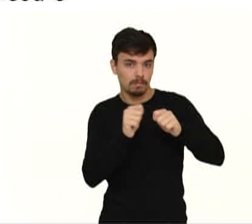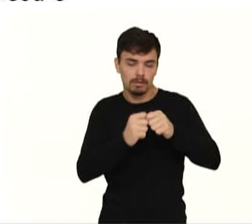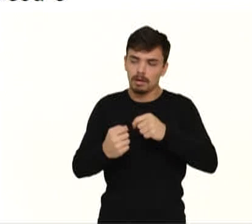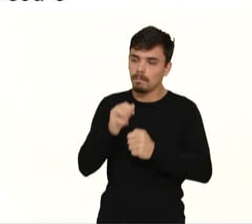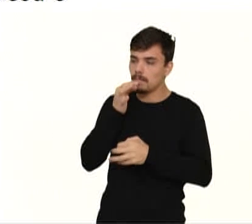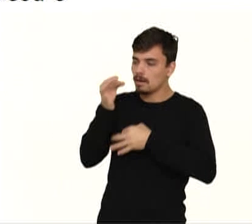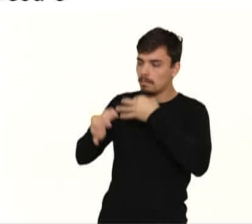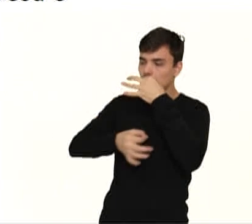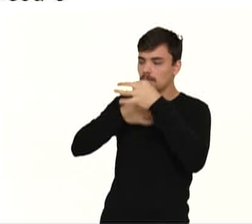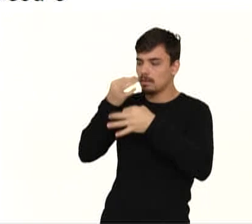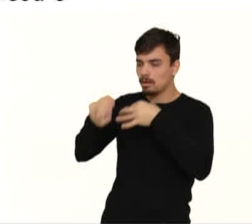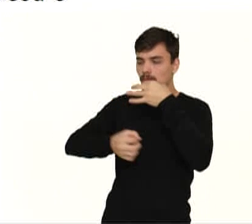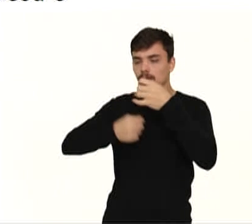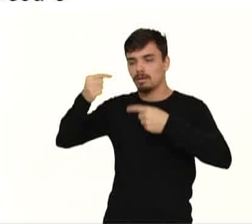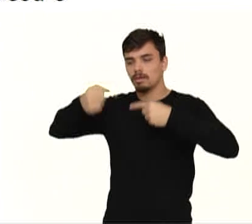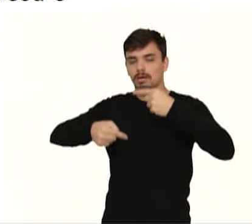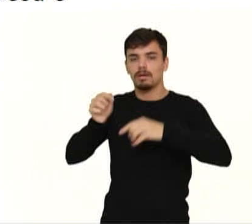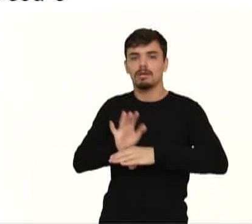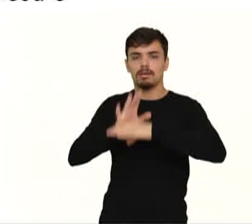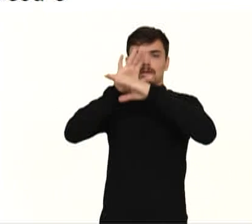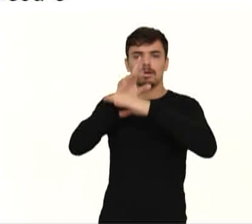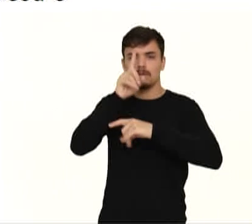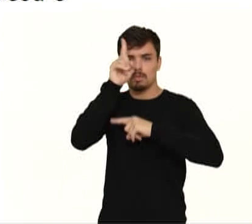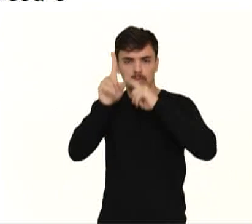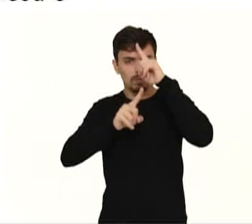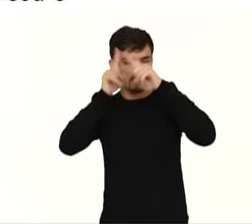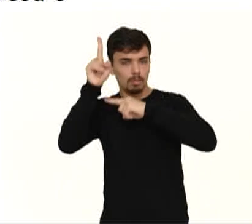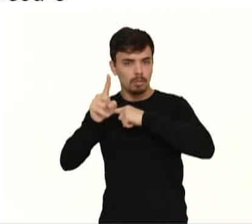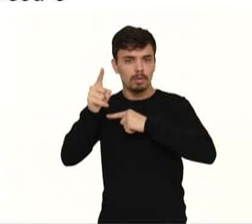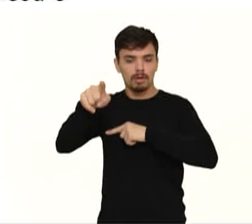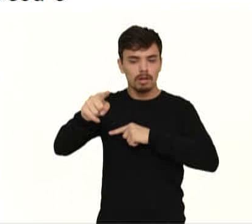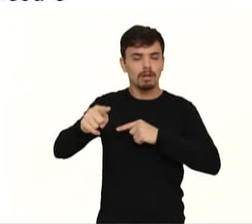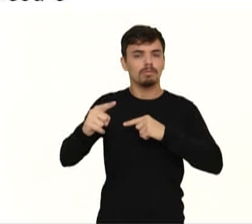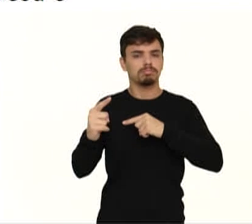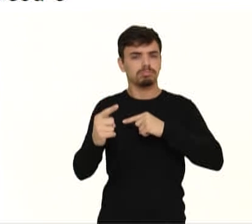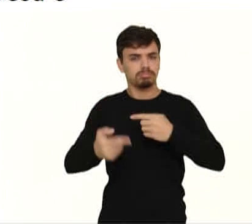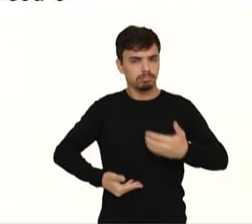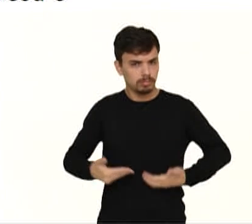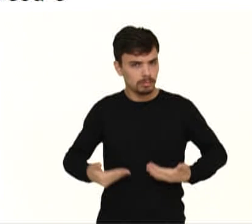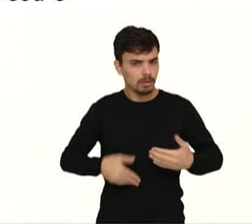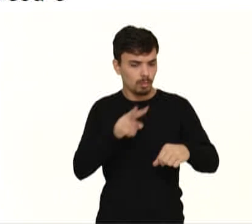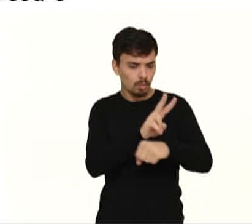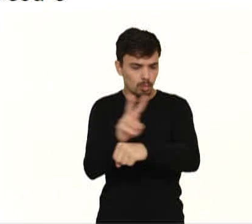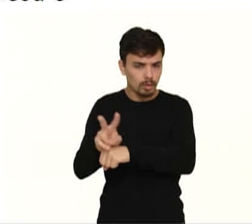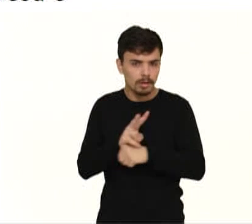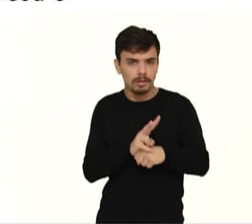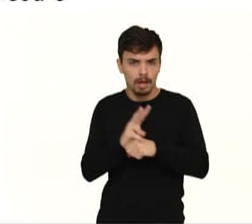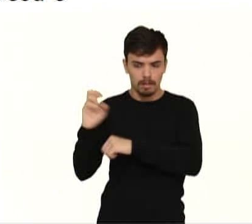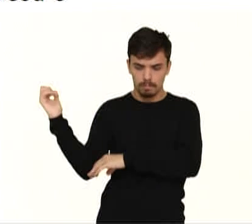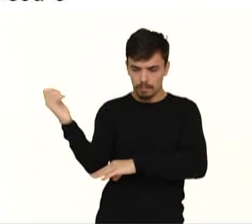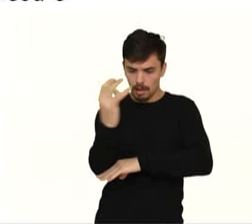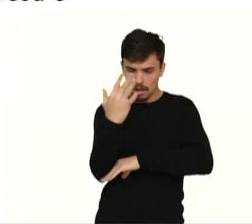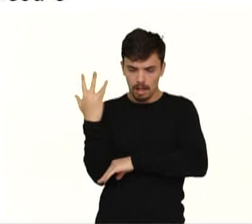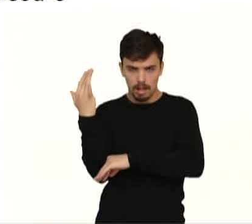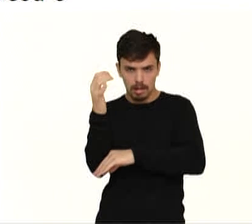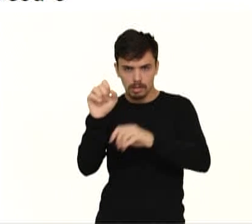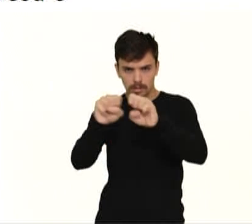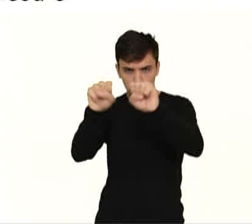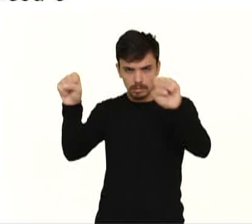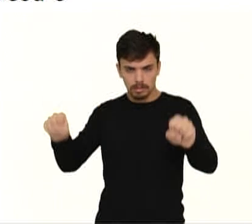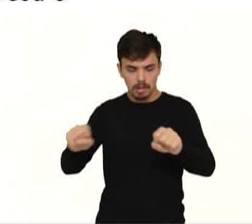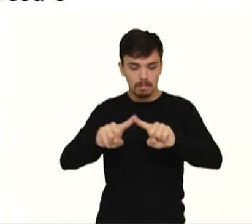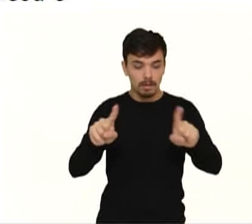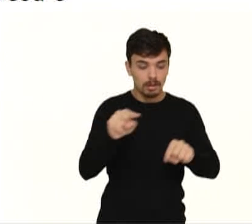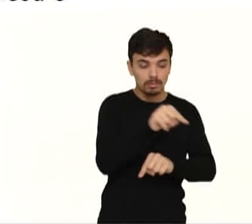discurso defendendo a ideia de que os funcionários deveriam cuidar do ecossistema no espaço da empresa. Um dos funcionários levantou-se